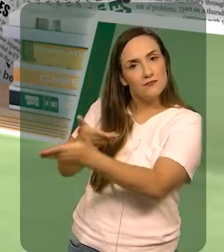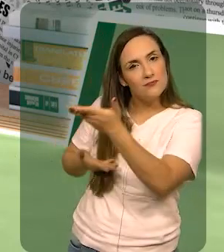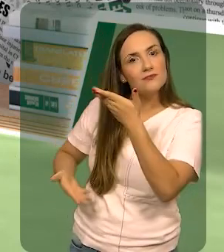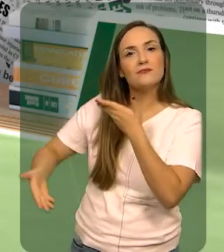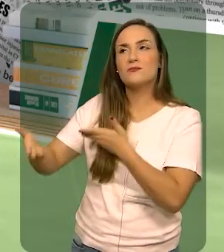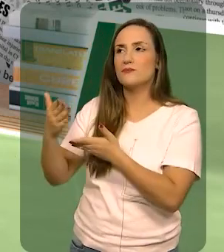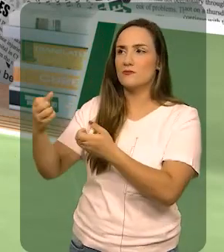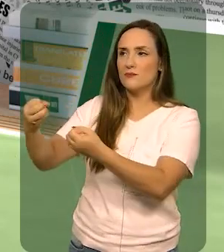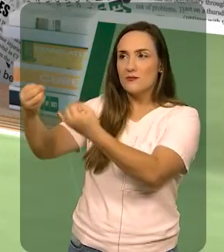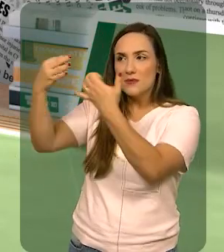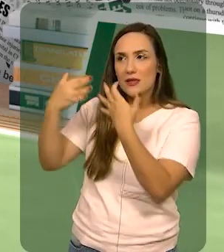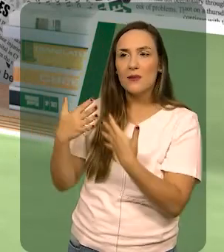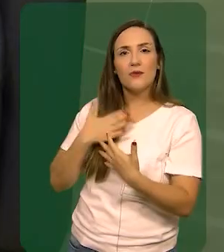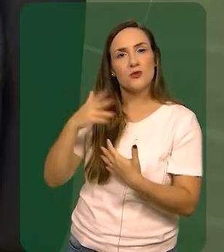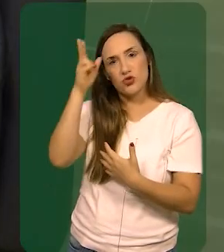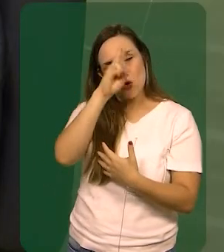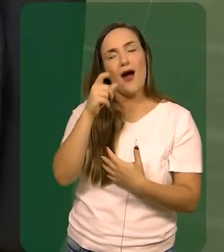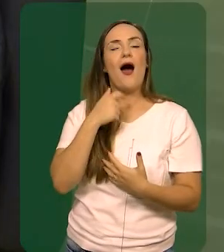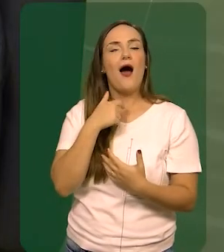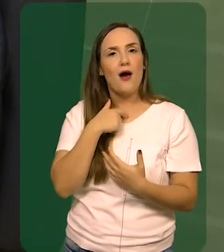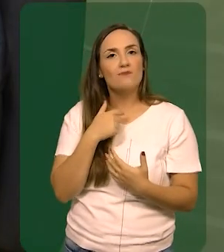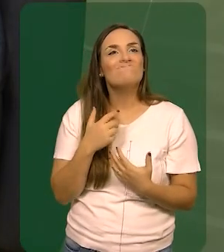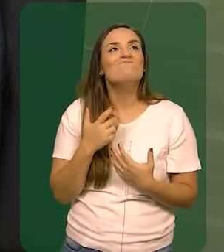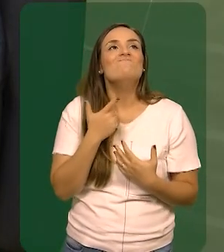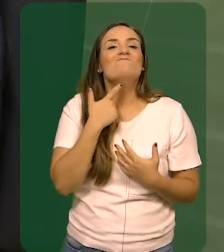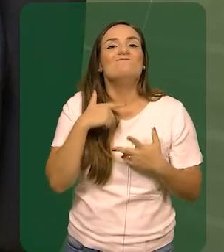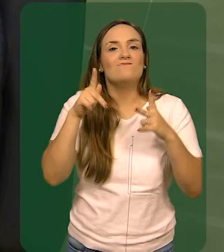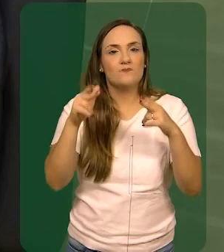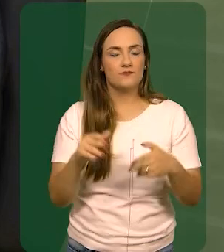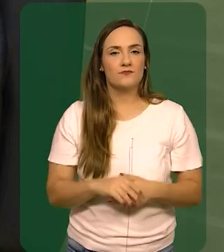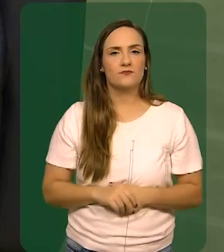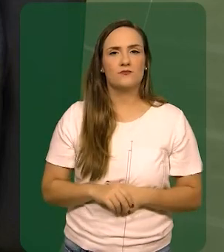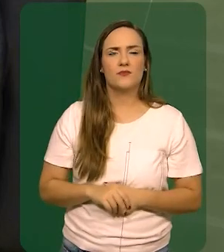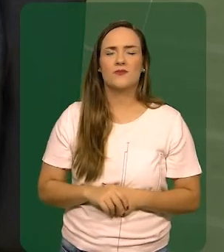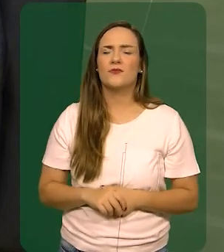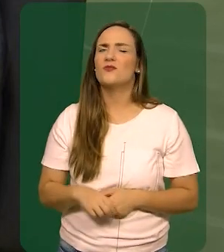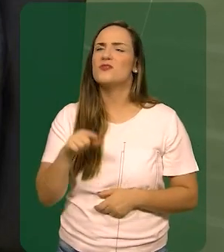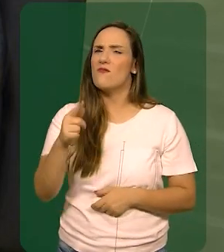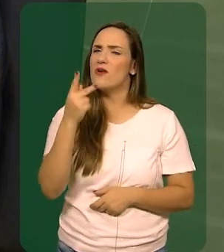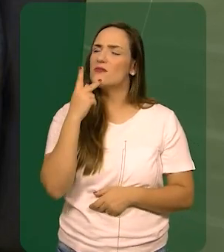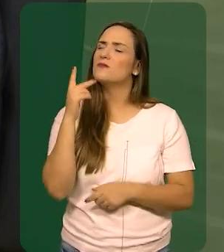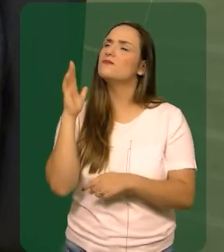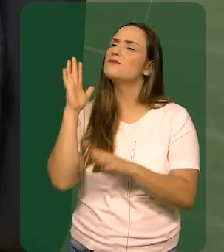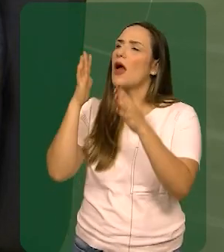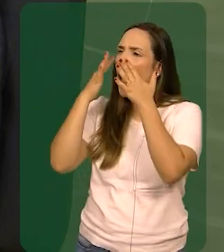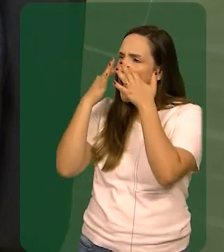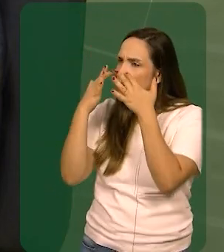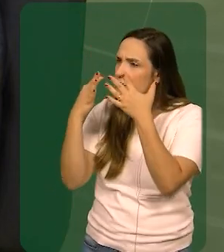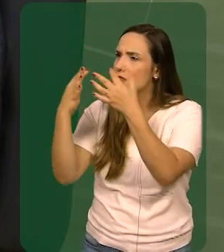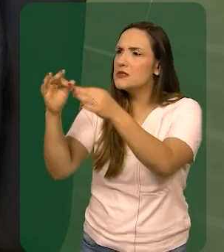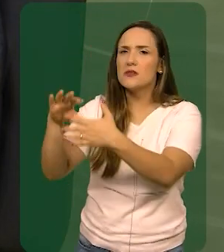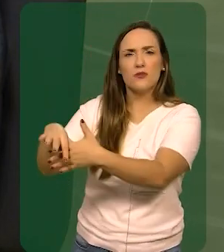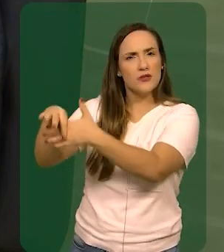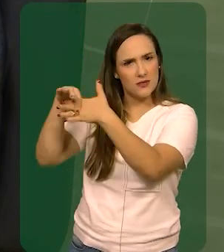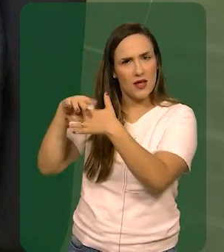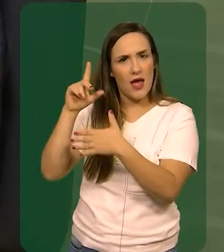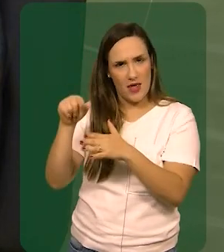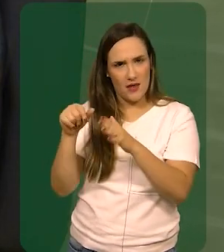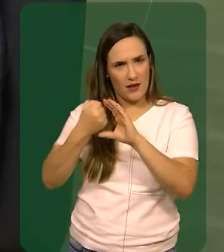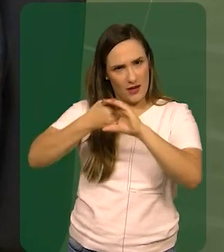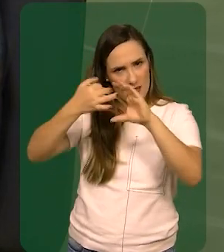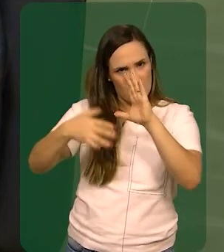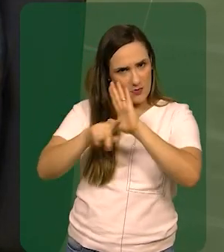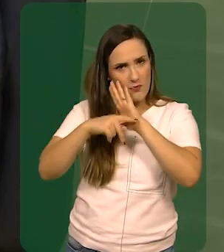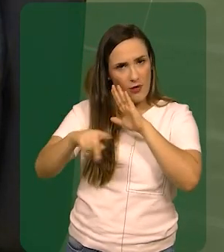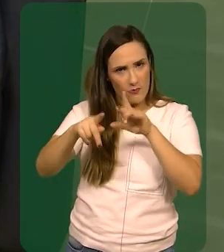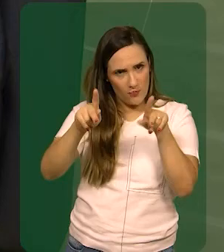da realidade de outras pessoas. E essa questão de ouvir, né? É muito do povo Terena?